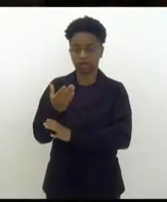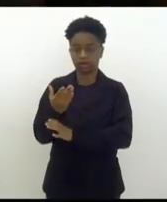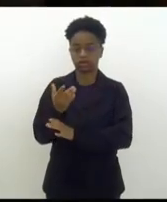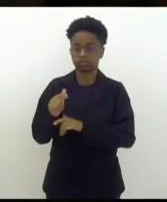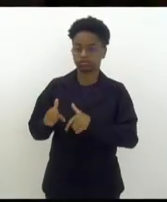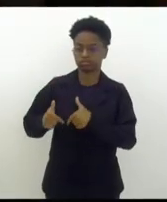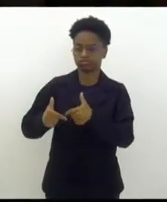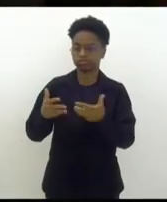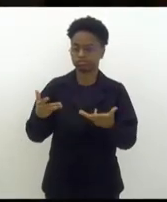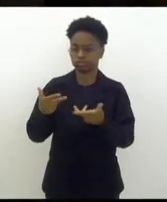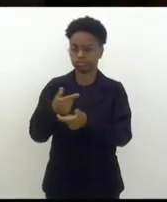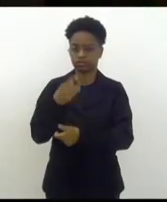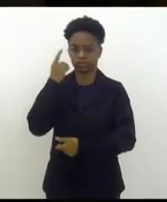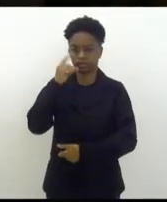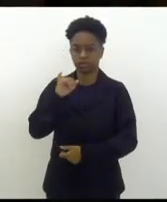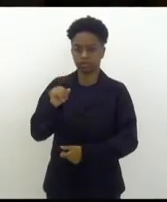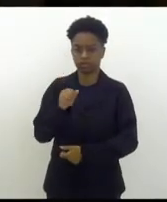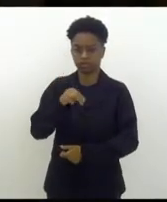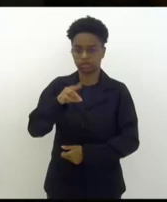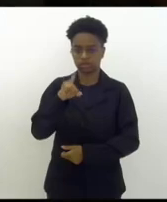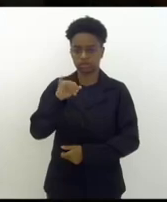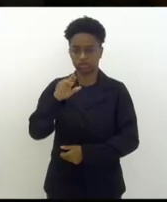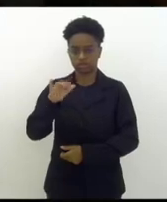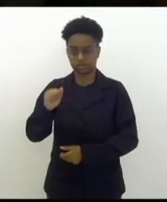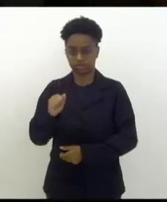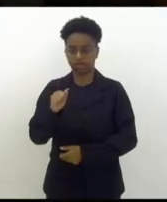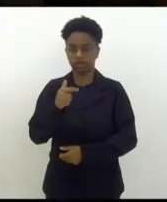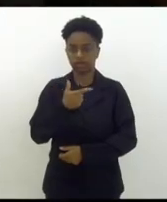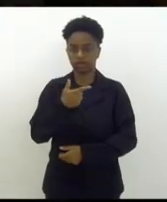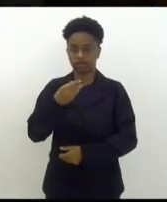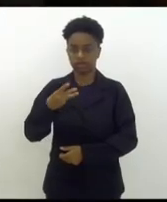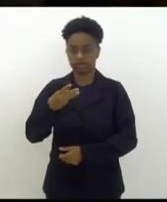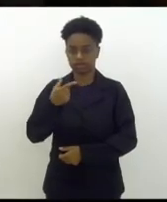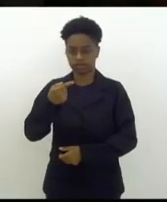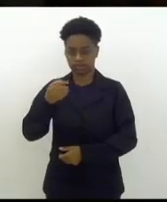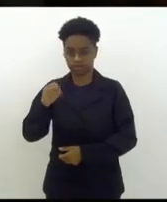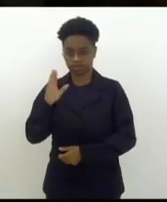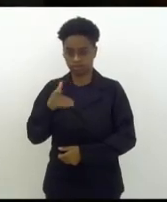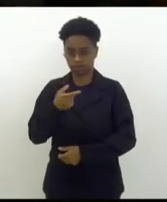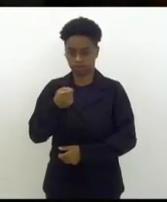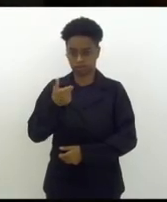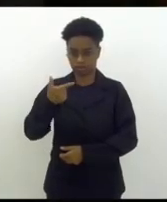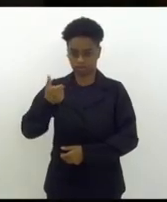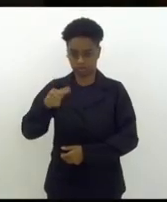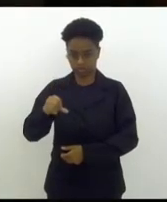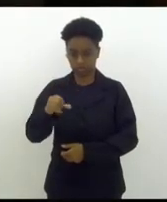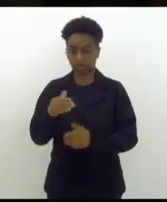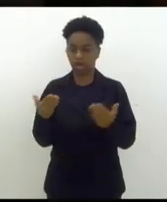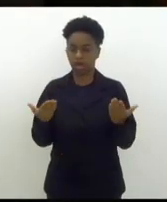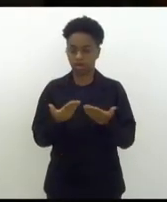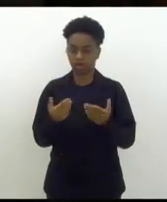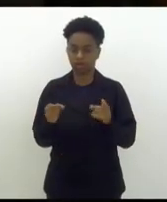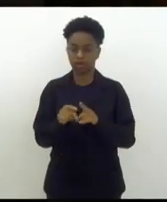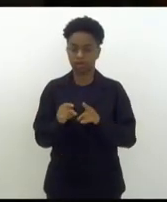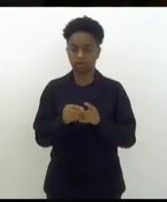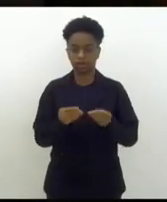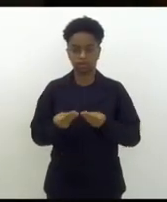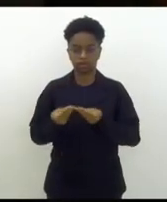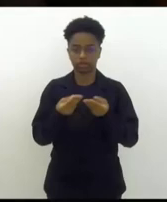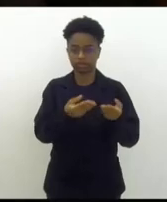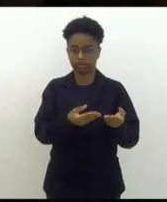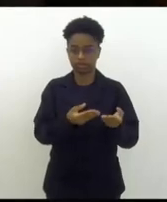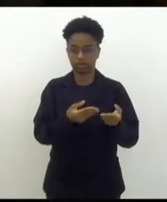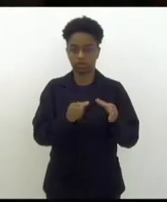combativa deputada Jandira feghali PL 2370 de 2019 está agora remetido a câmara